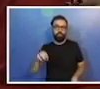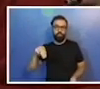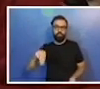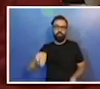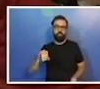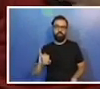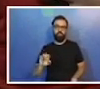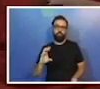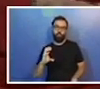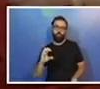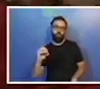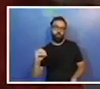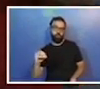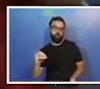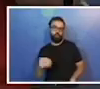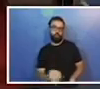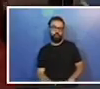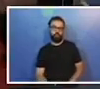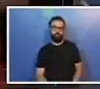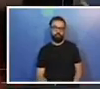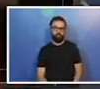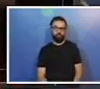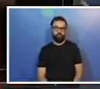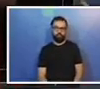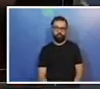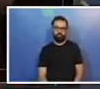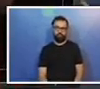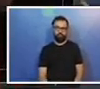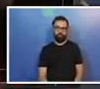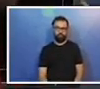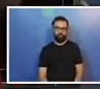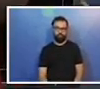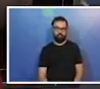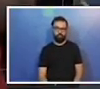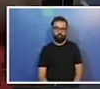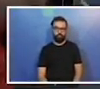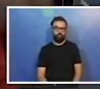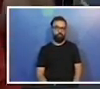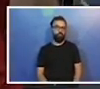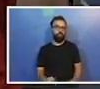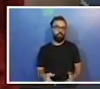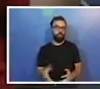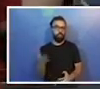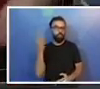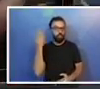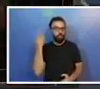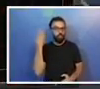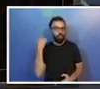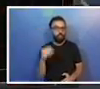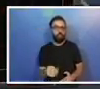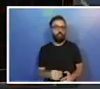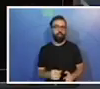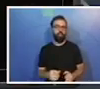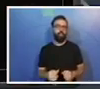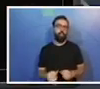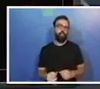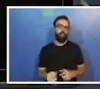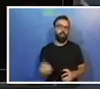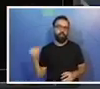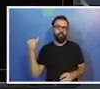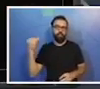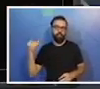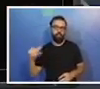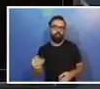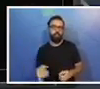espécie invasora. Primeiro texto, nós vimos o que acontece quando a natureza é modificada